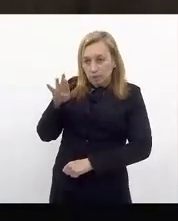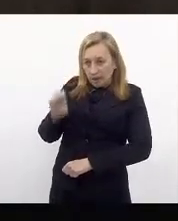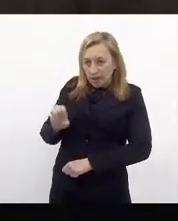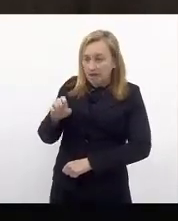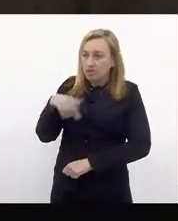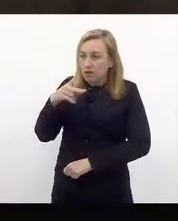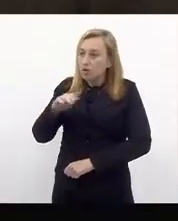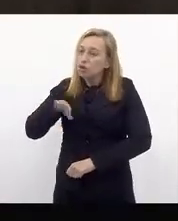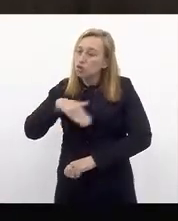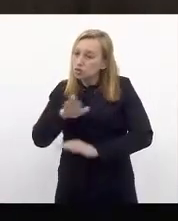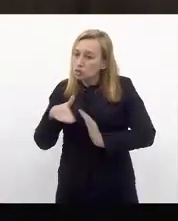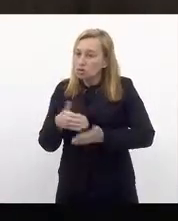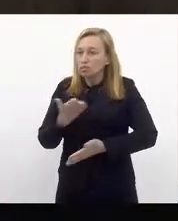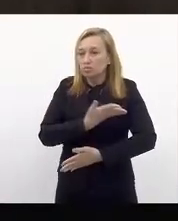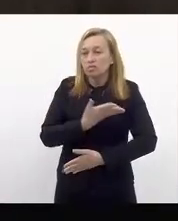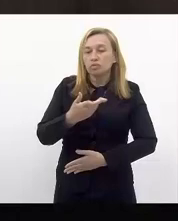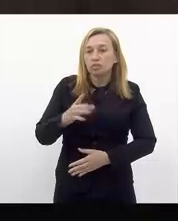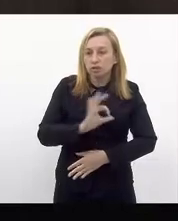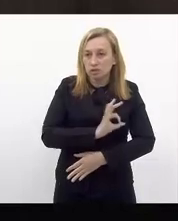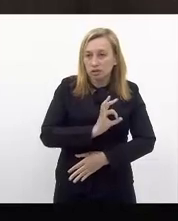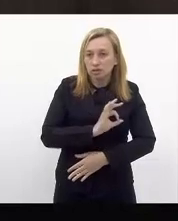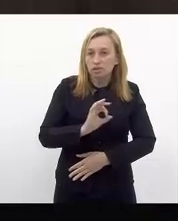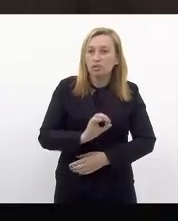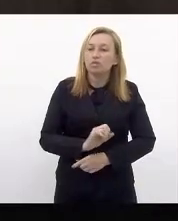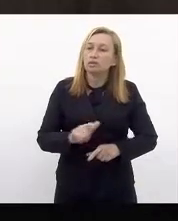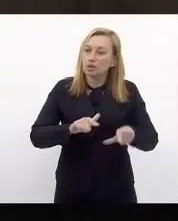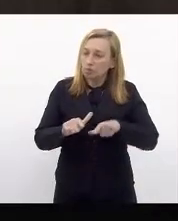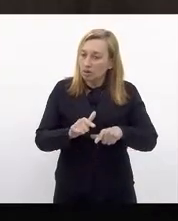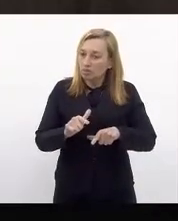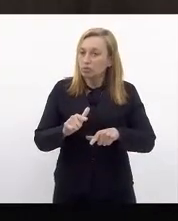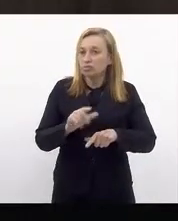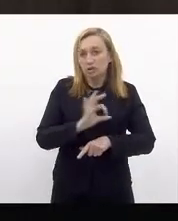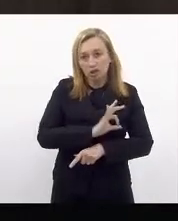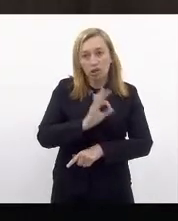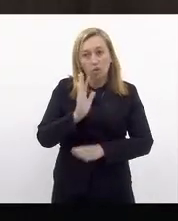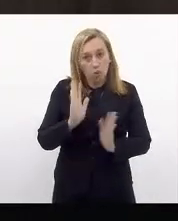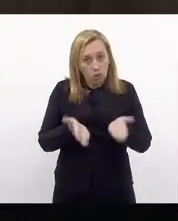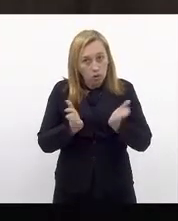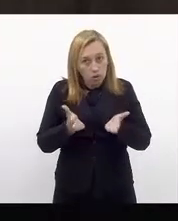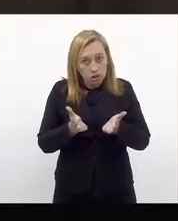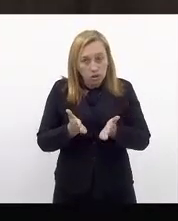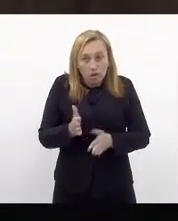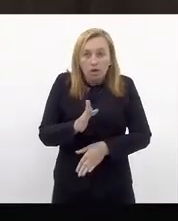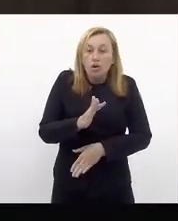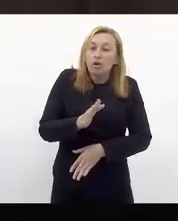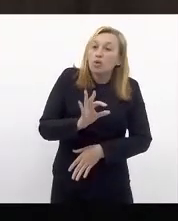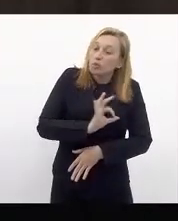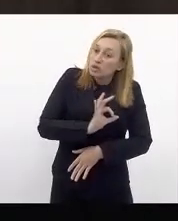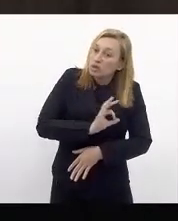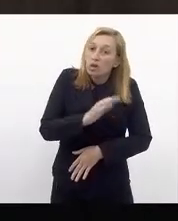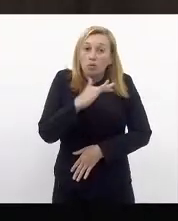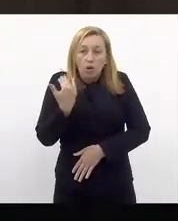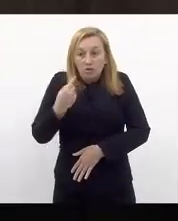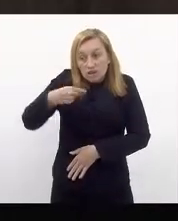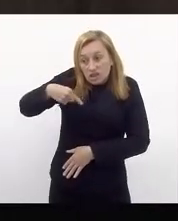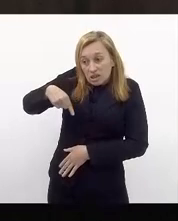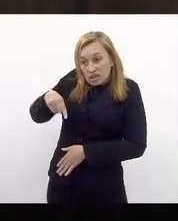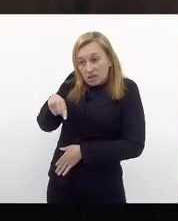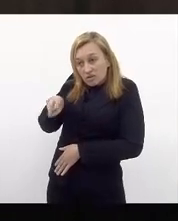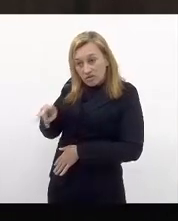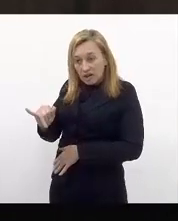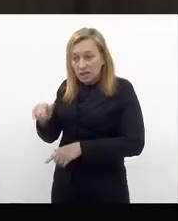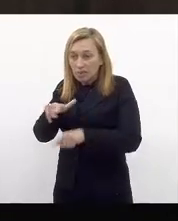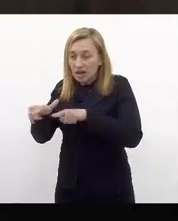e todos os colegas policiais né atividade policial hoje um policial morre você vai para trabalhar e não tem